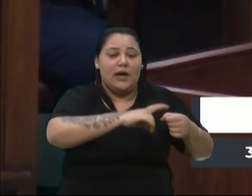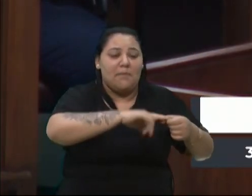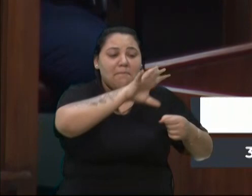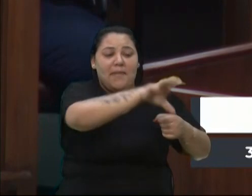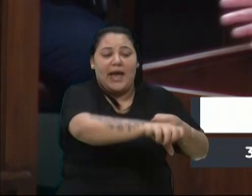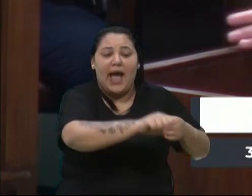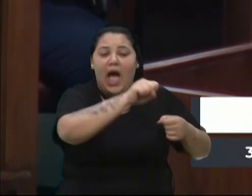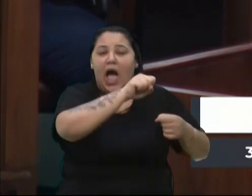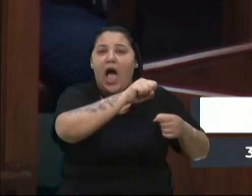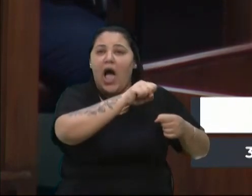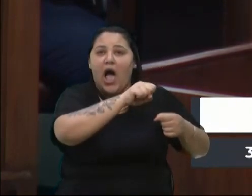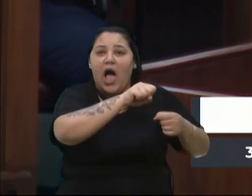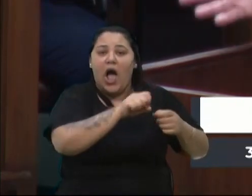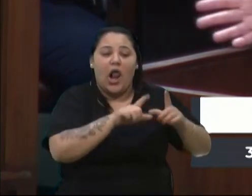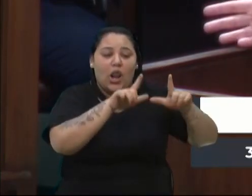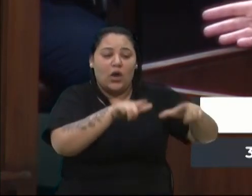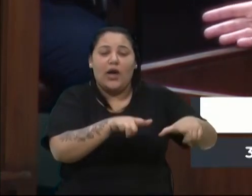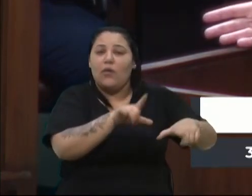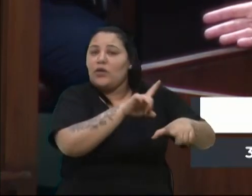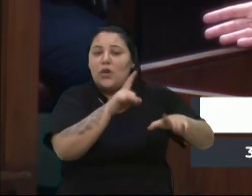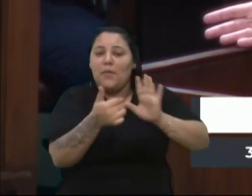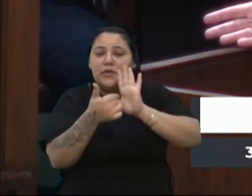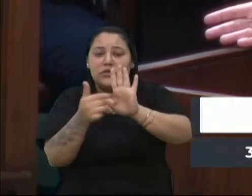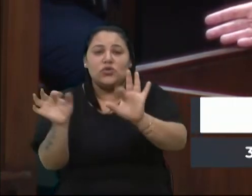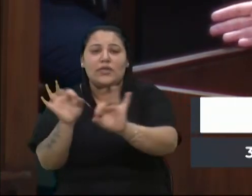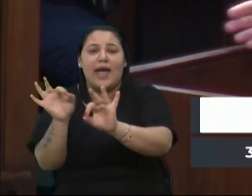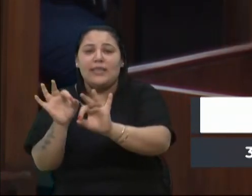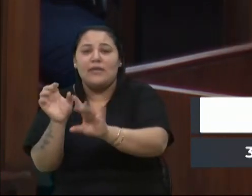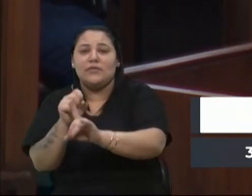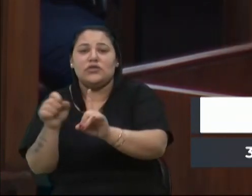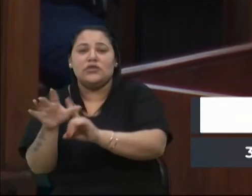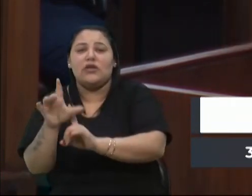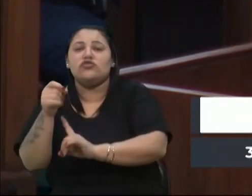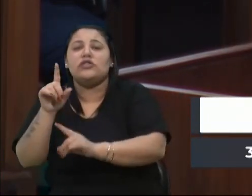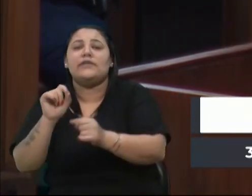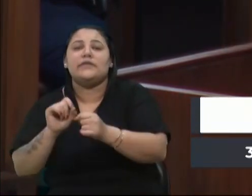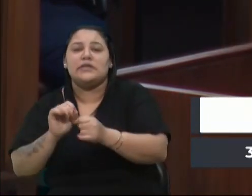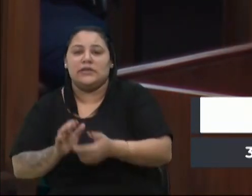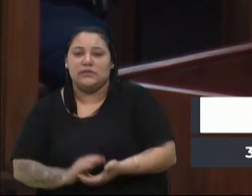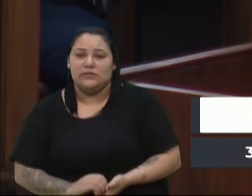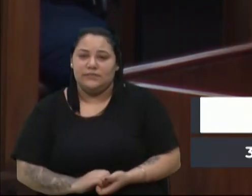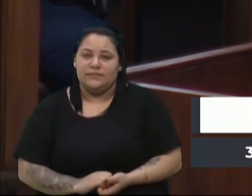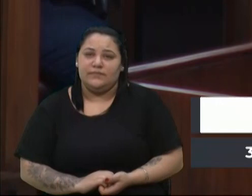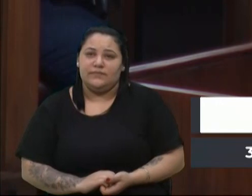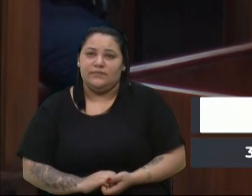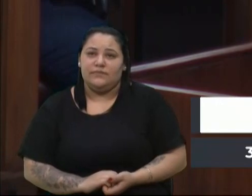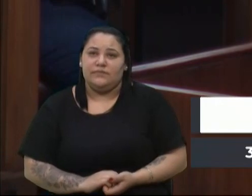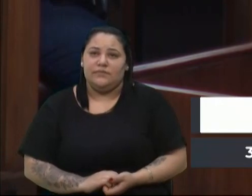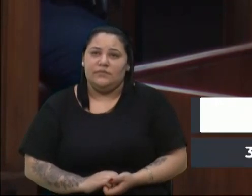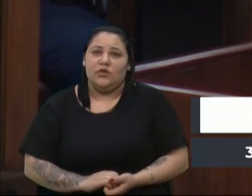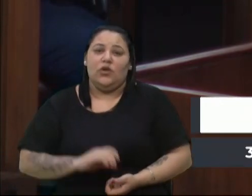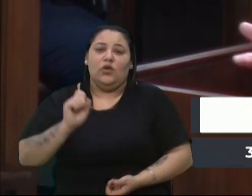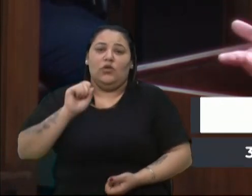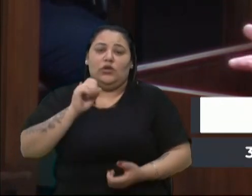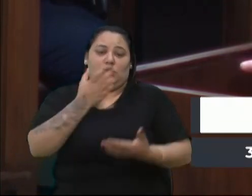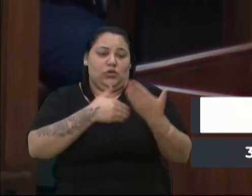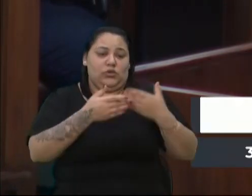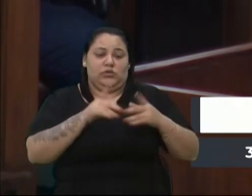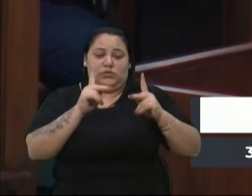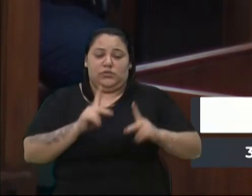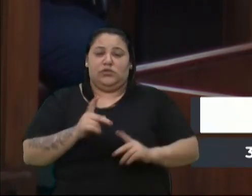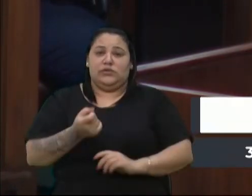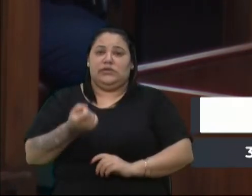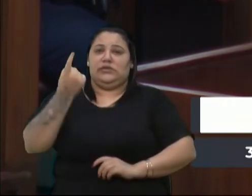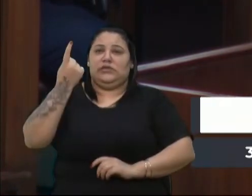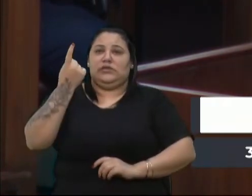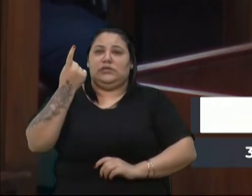sem apresentar para a sociedade o que iria se fazer com aqueles imóveis. O que gerou uma estranheza de todos, né, inclusive naquela época, dizer,